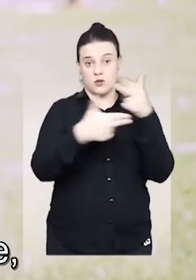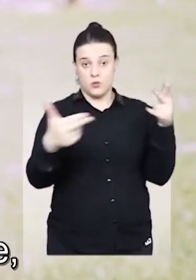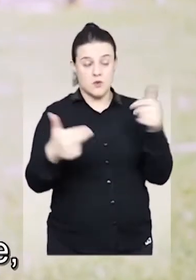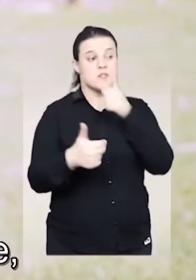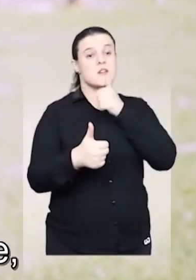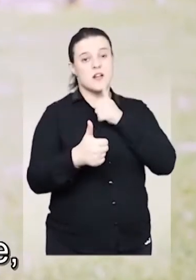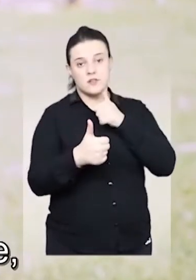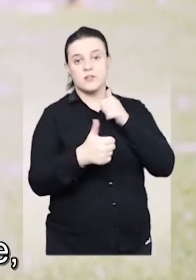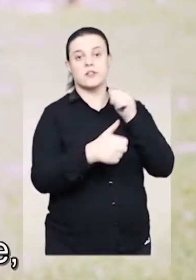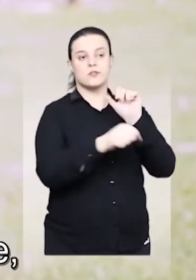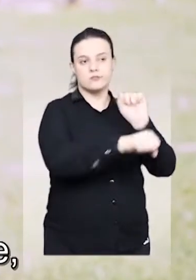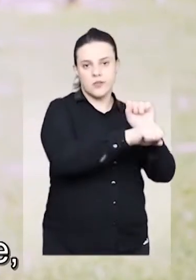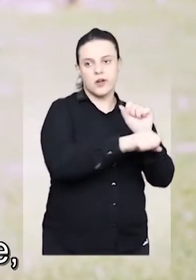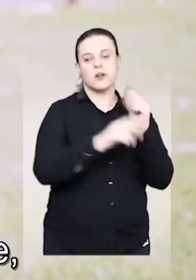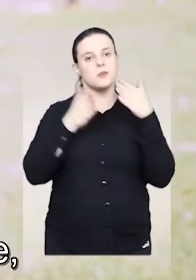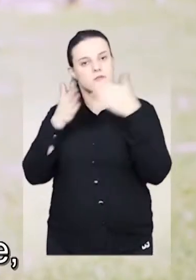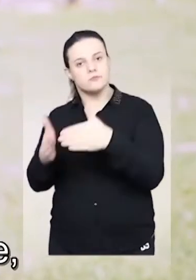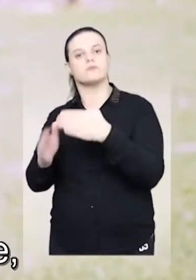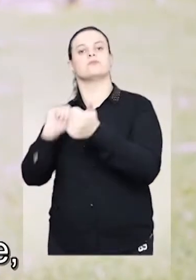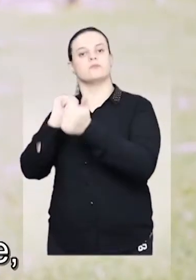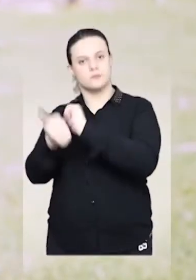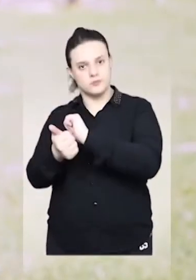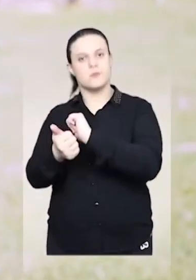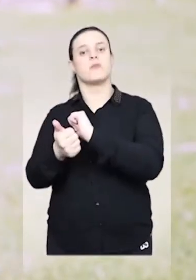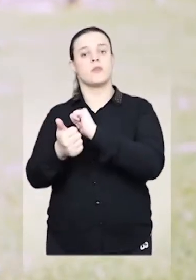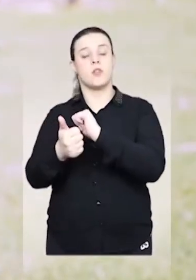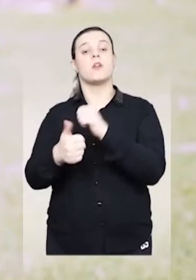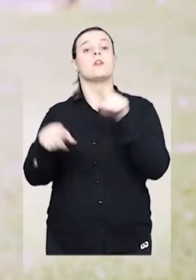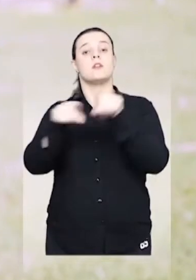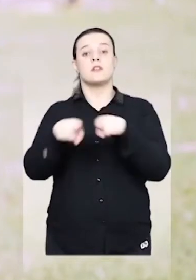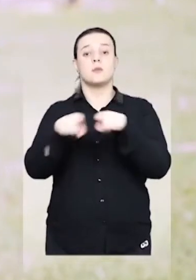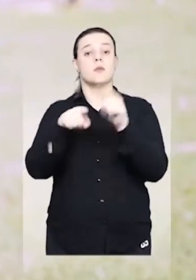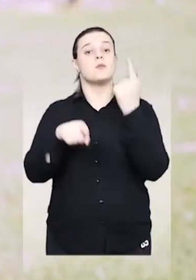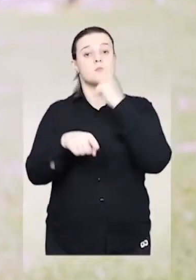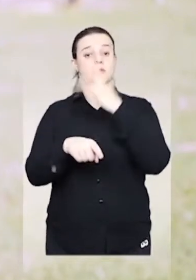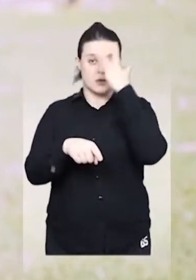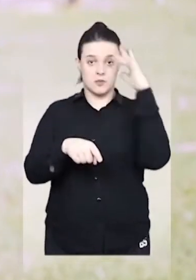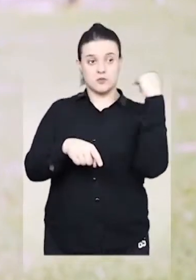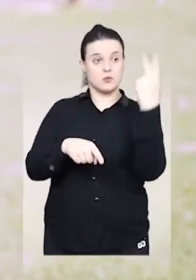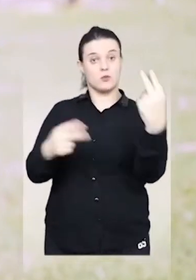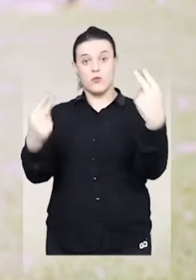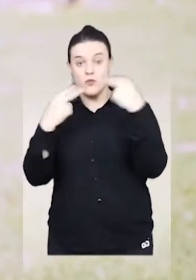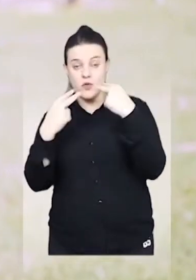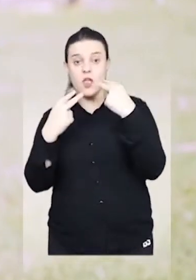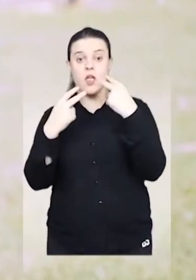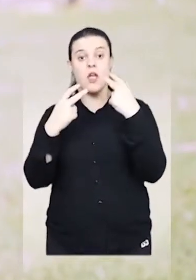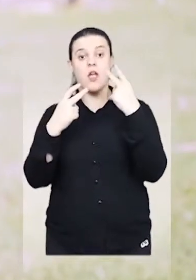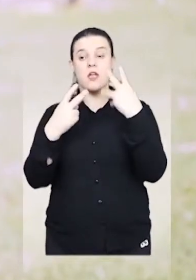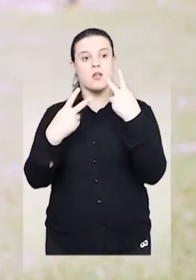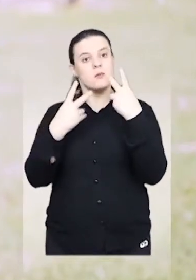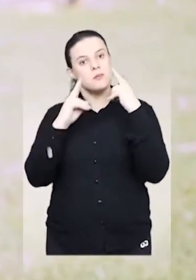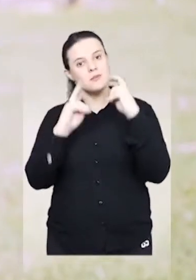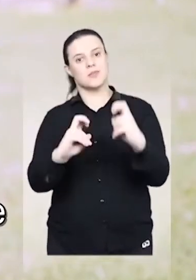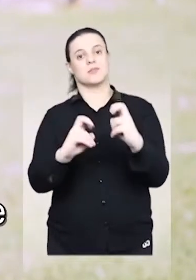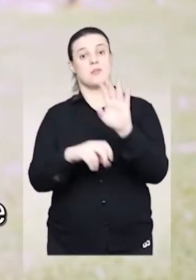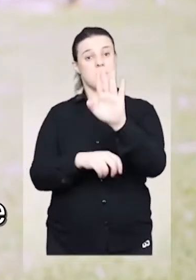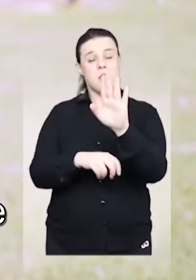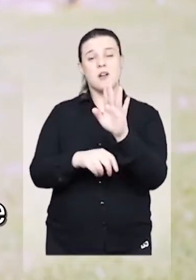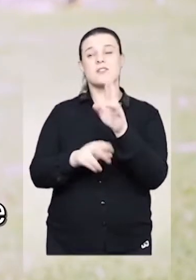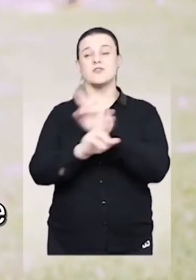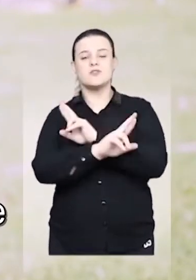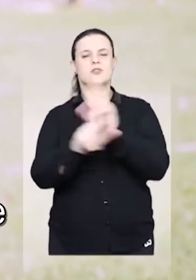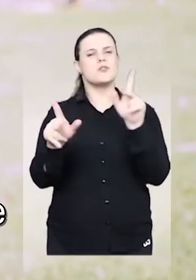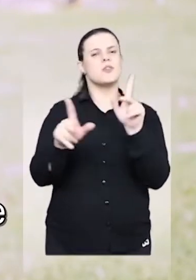para conseguir se dedicar mais ao esporte e ter esse reconhecimento. Mas uma